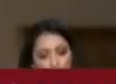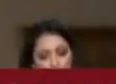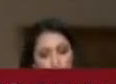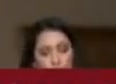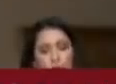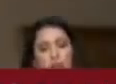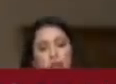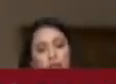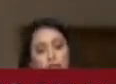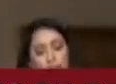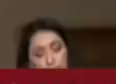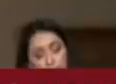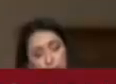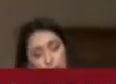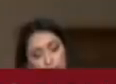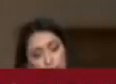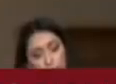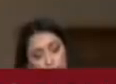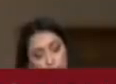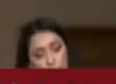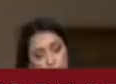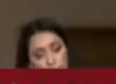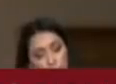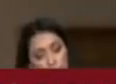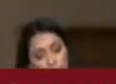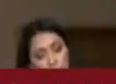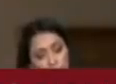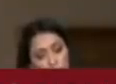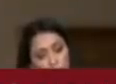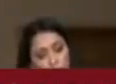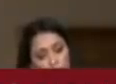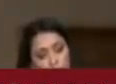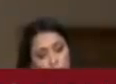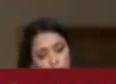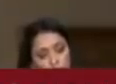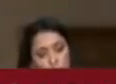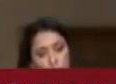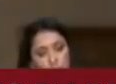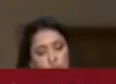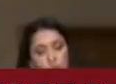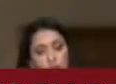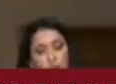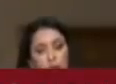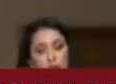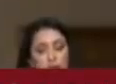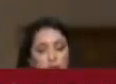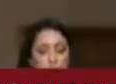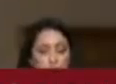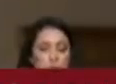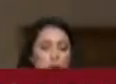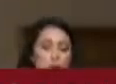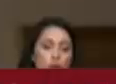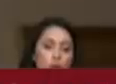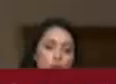Bom dia, deputada. Eu queria entrar numa questão específica, que foi o voto do ministro André Mendonça. Primeiro que